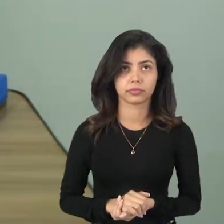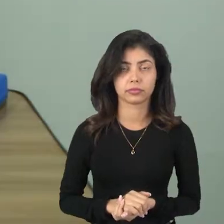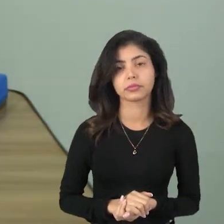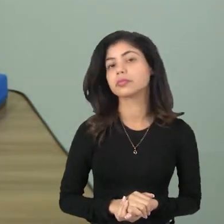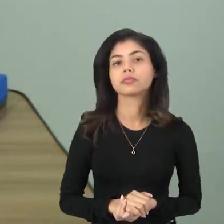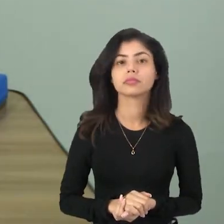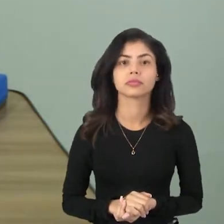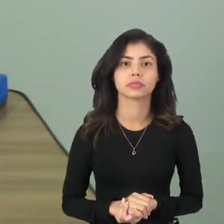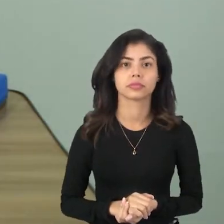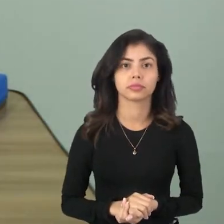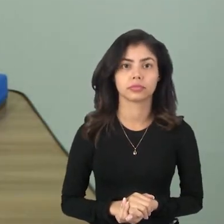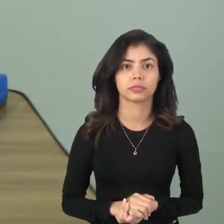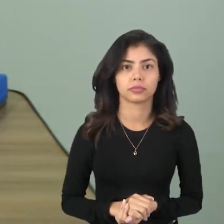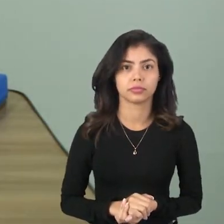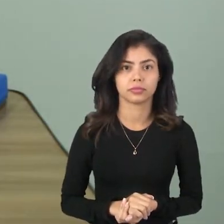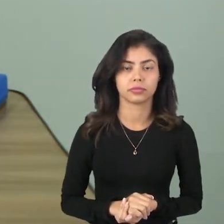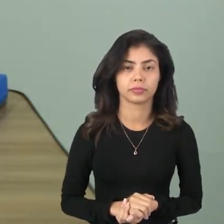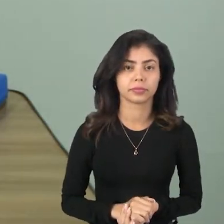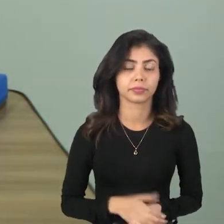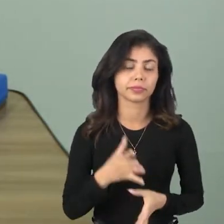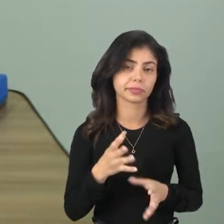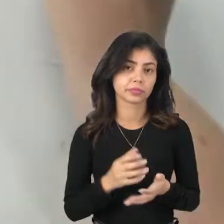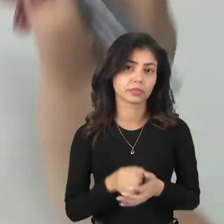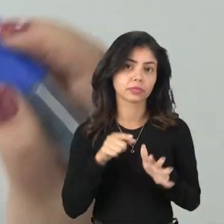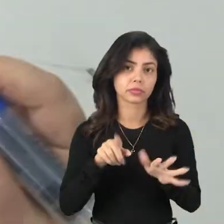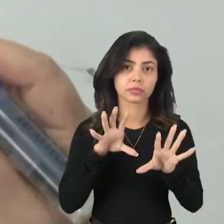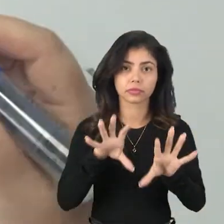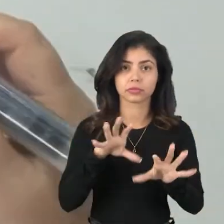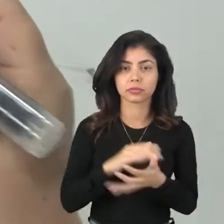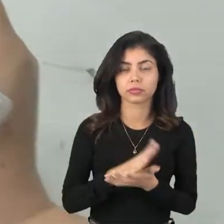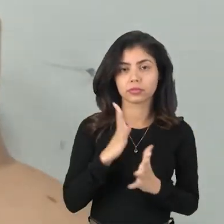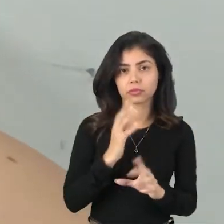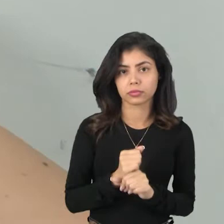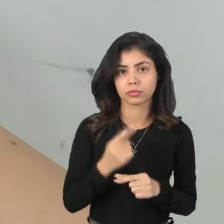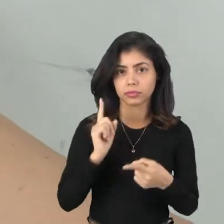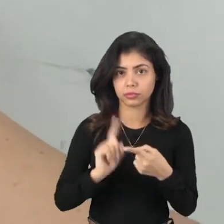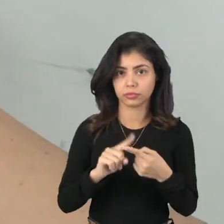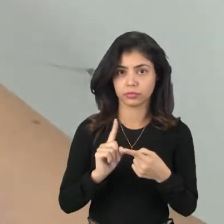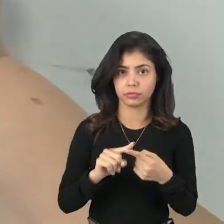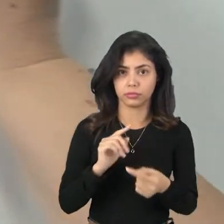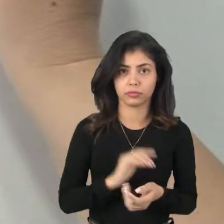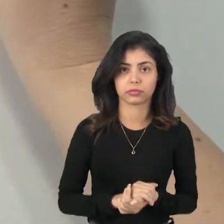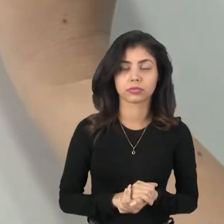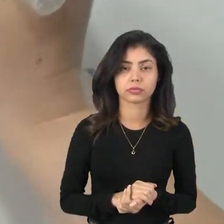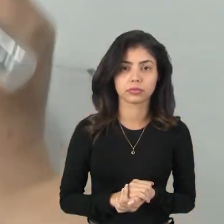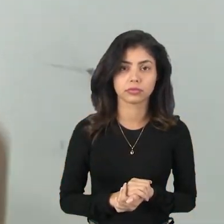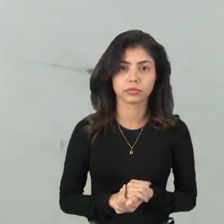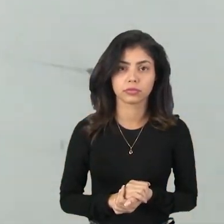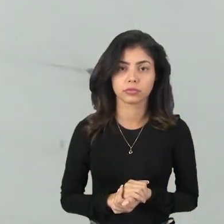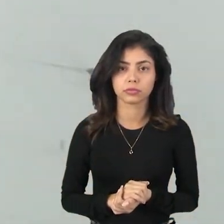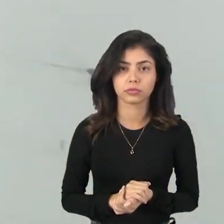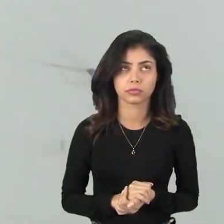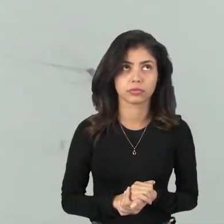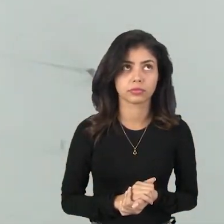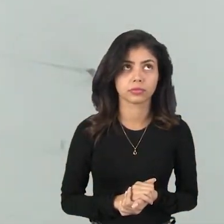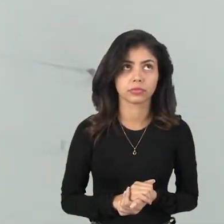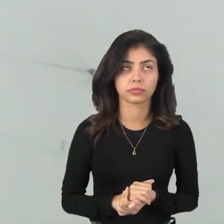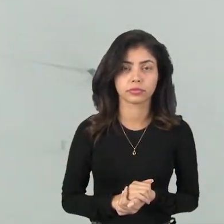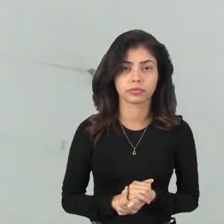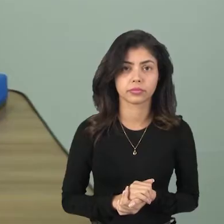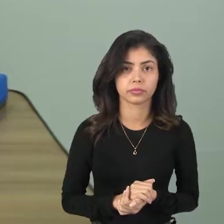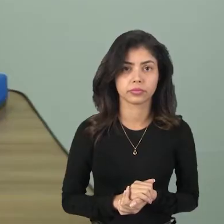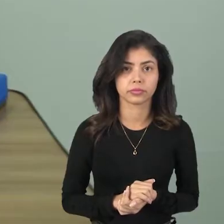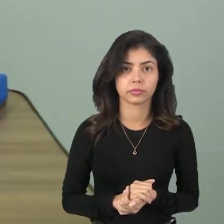15 Olha só então ele pegou aqui e fez essa adição primeiro 12 mais 15 vamos